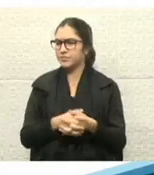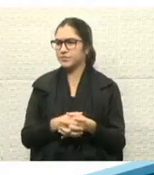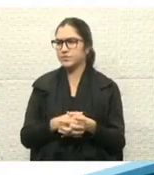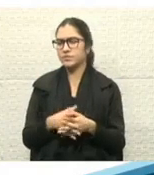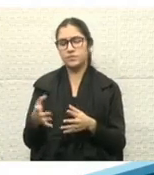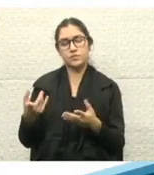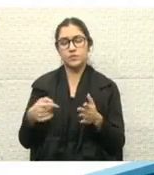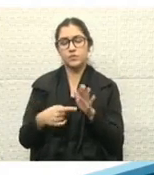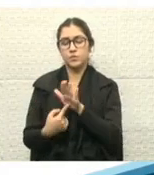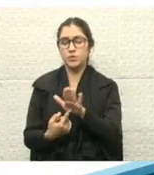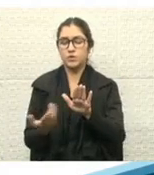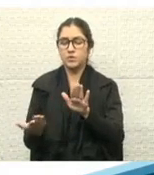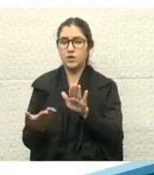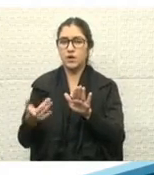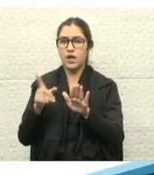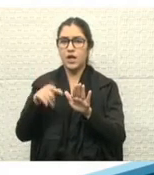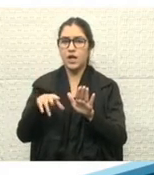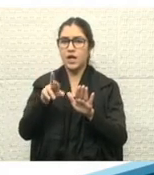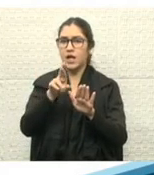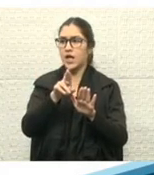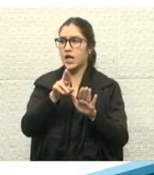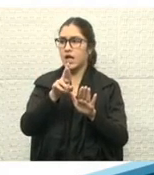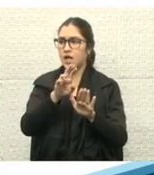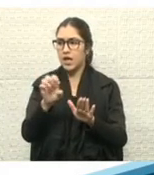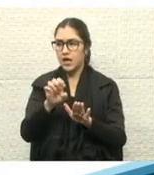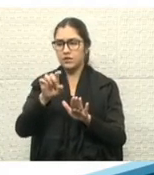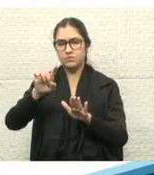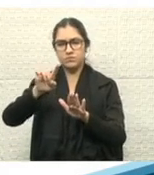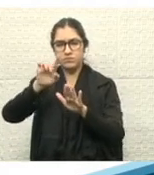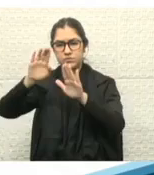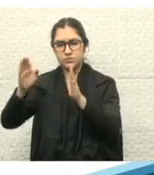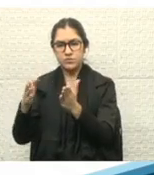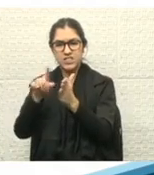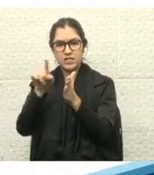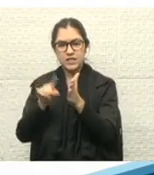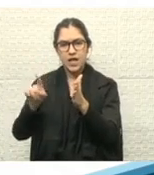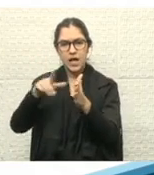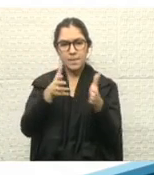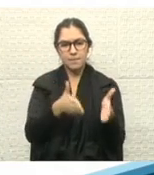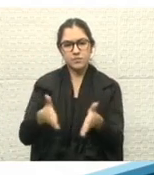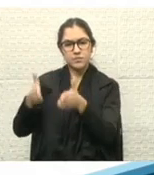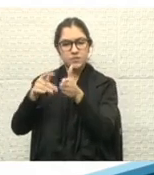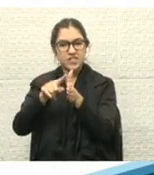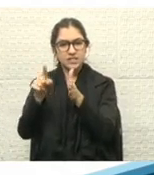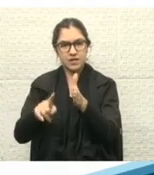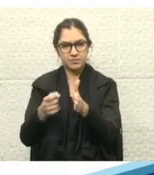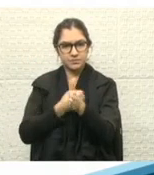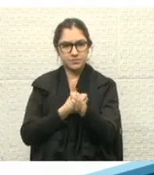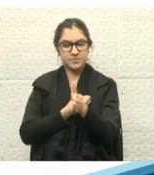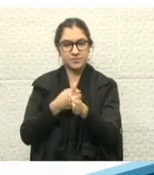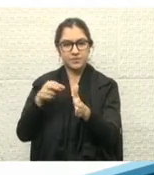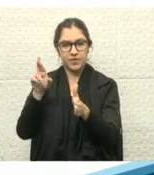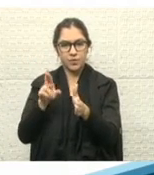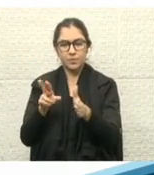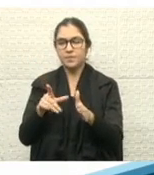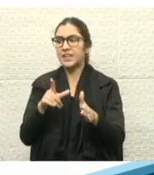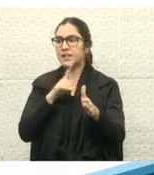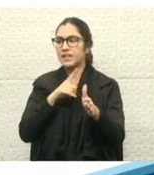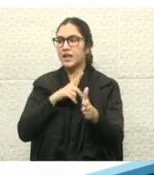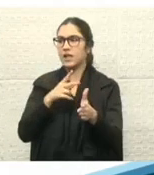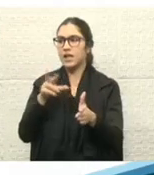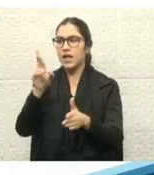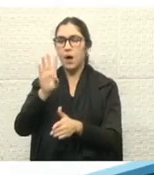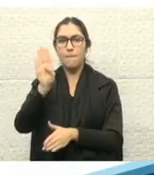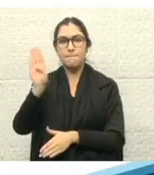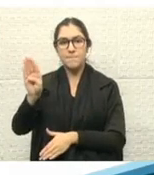nós indicamos por Re de Z, quer dizer que é a parte real do número Z. Enquanto que essa constante real